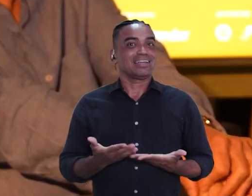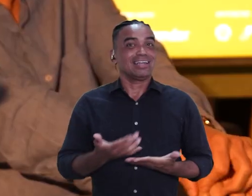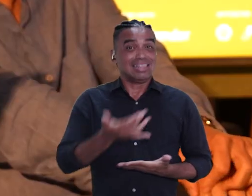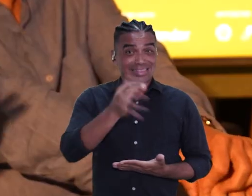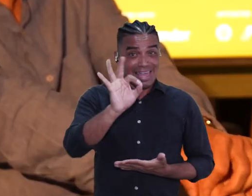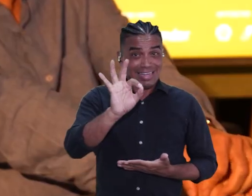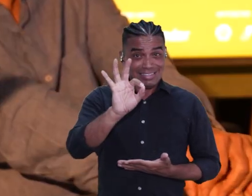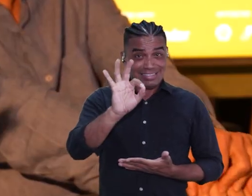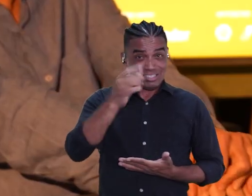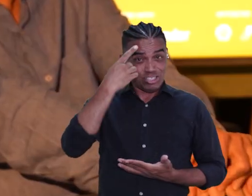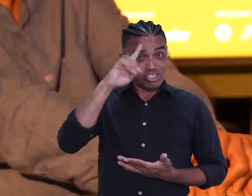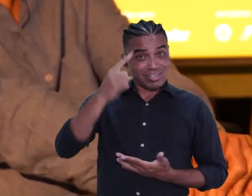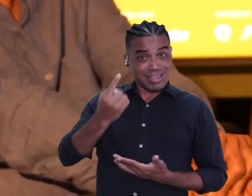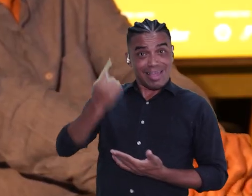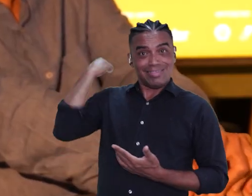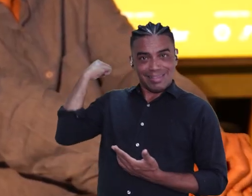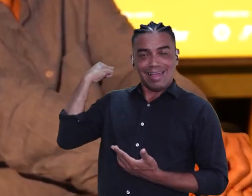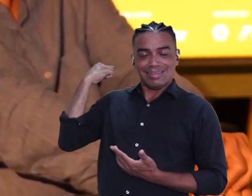10 dias atrás houve